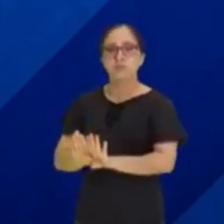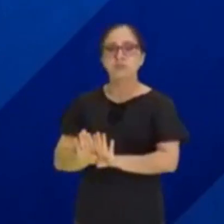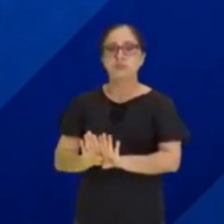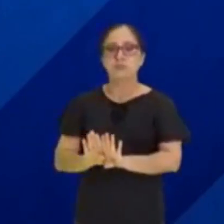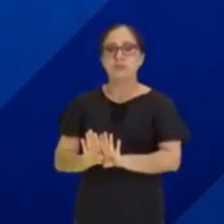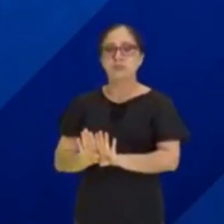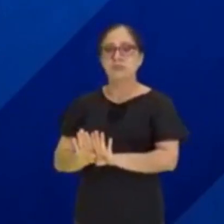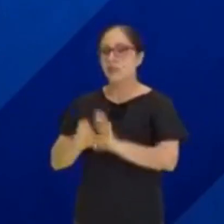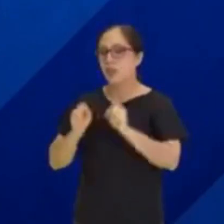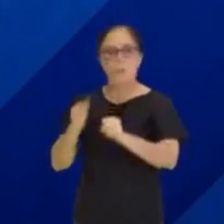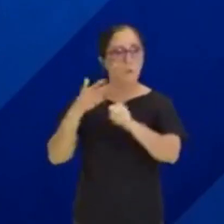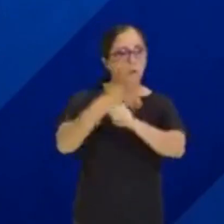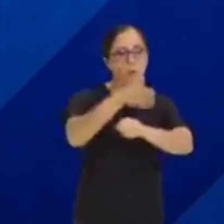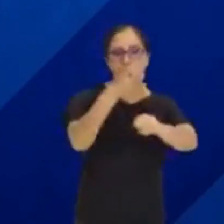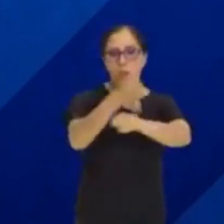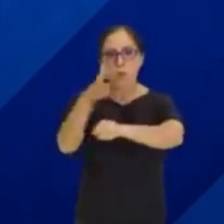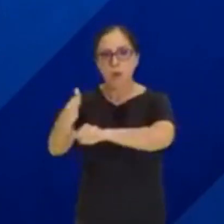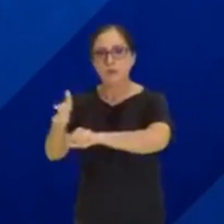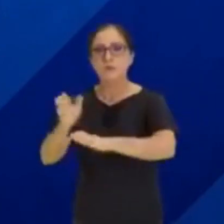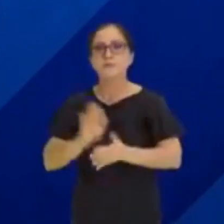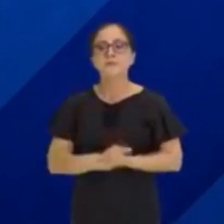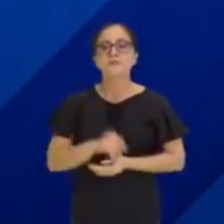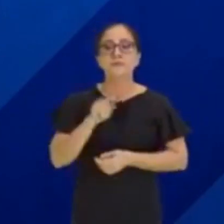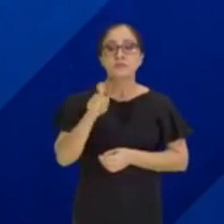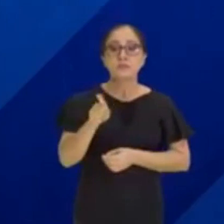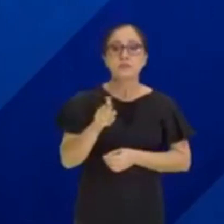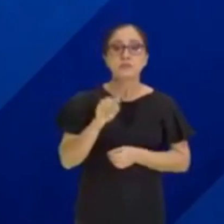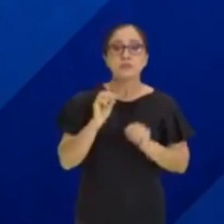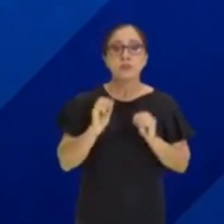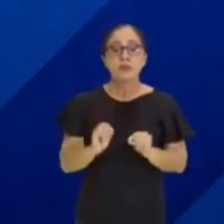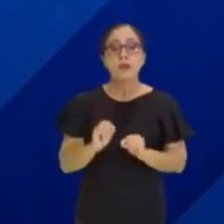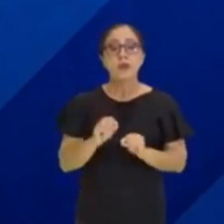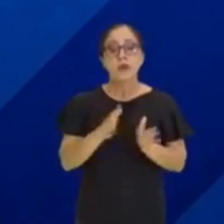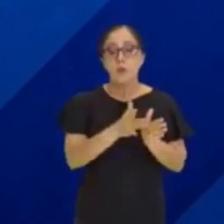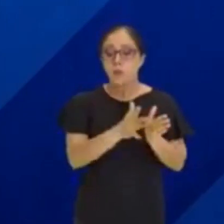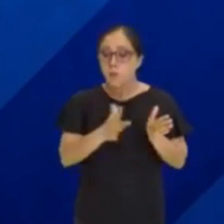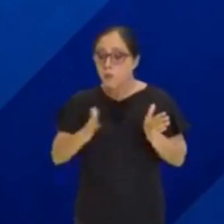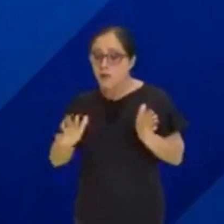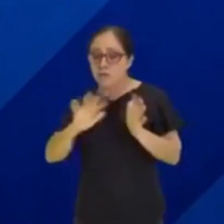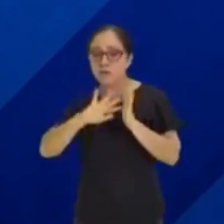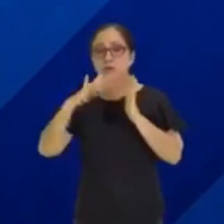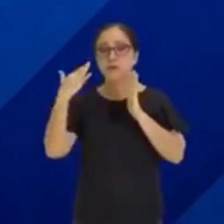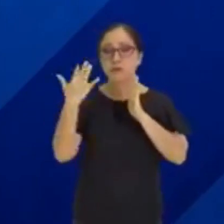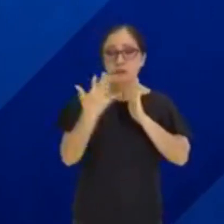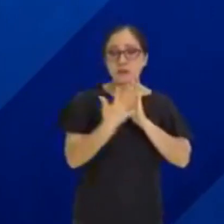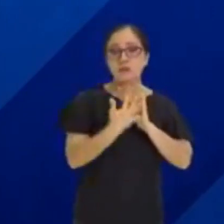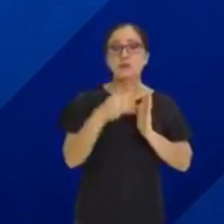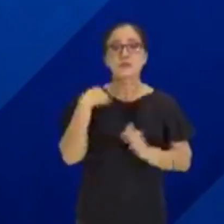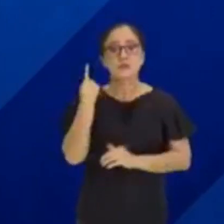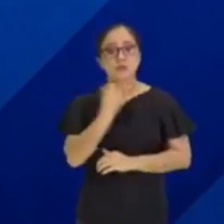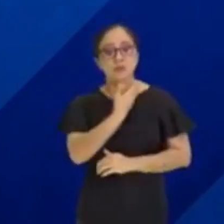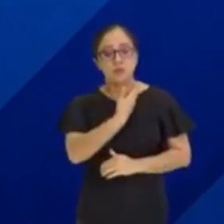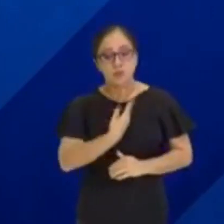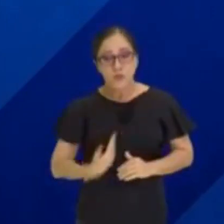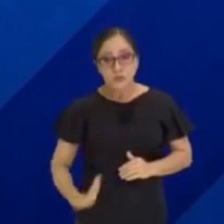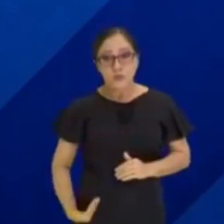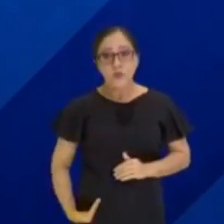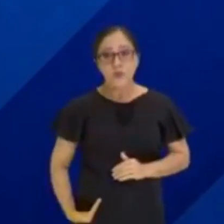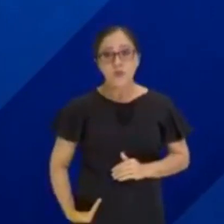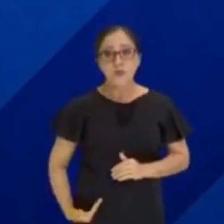de quarentena, nós sabemos que o governo do Pará emitiu um decreto,